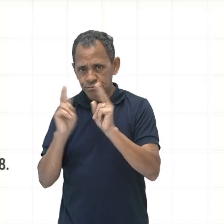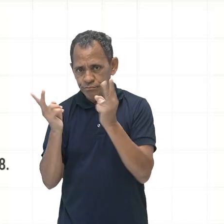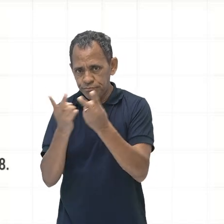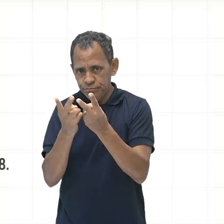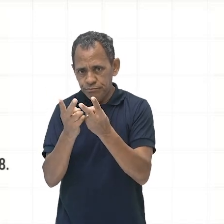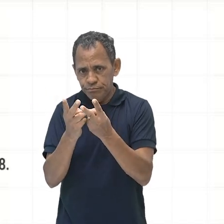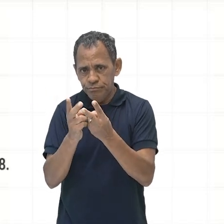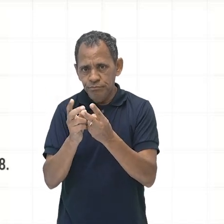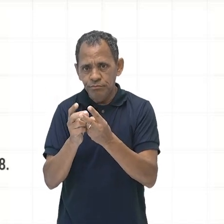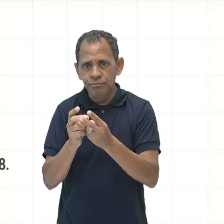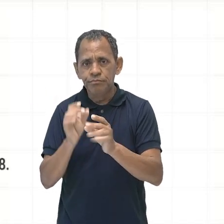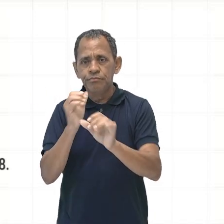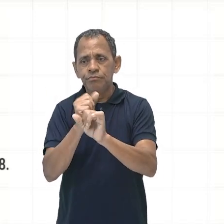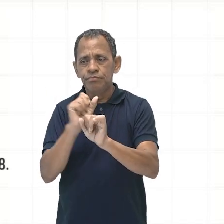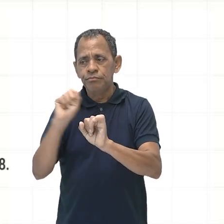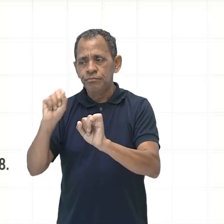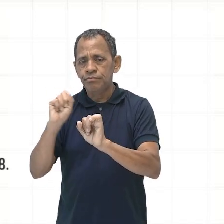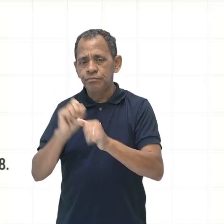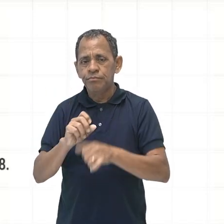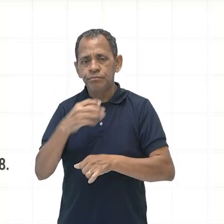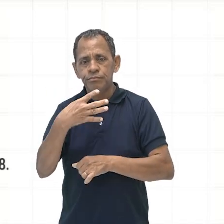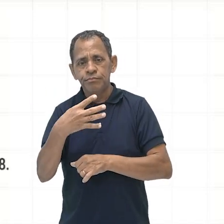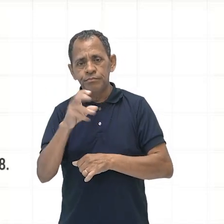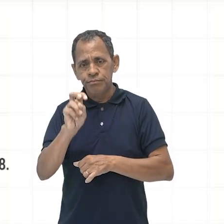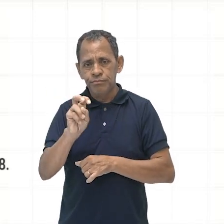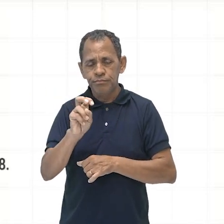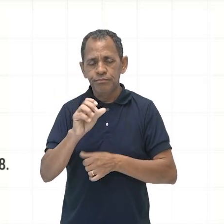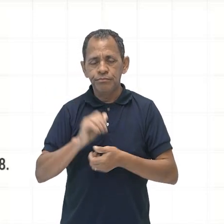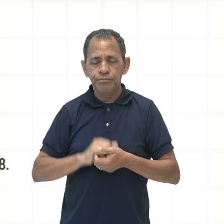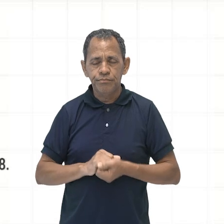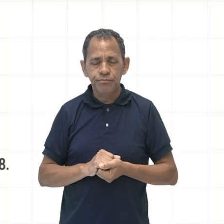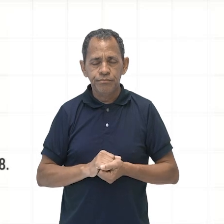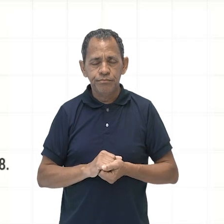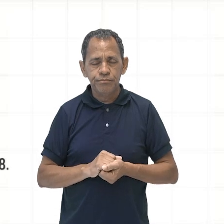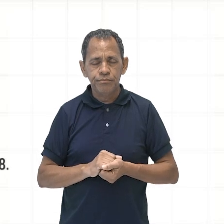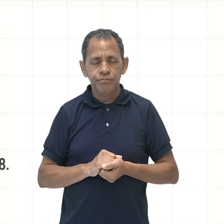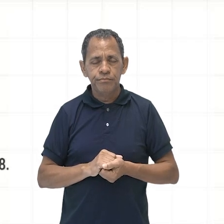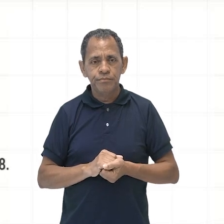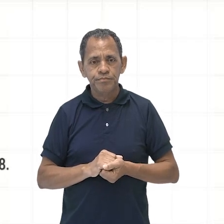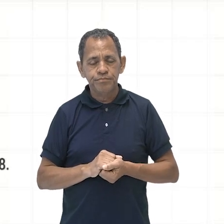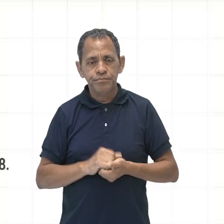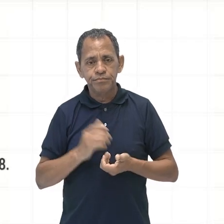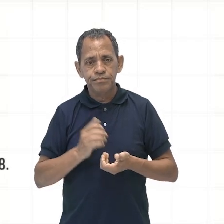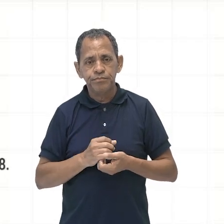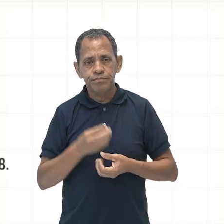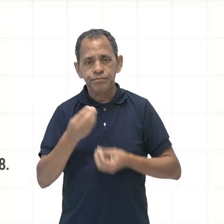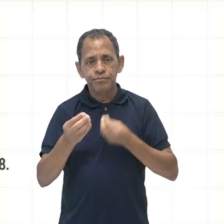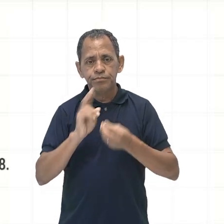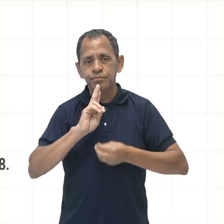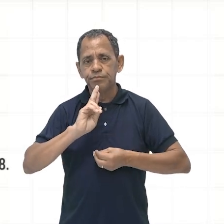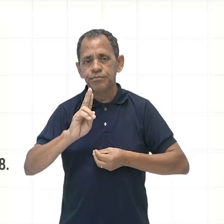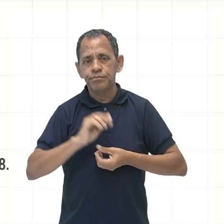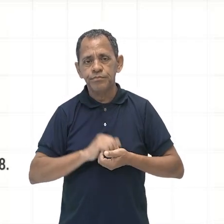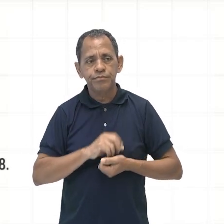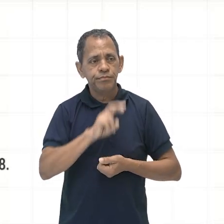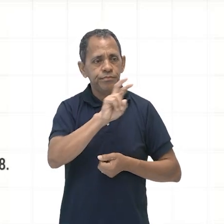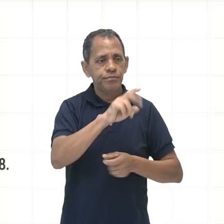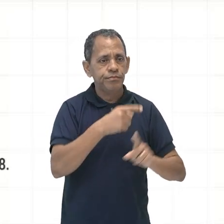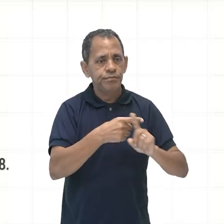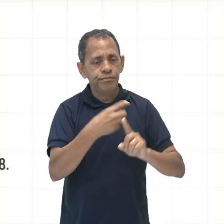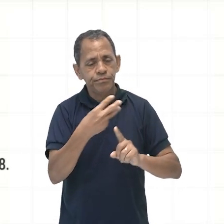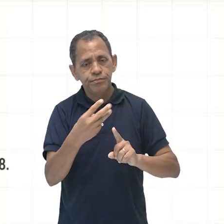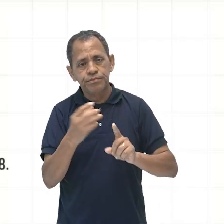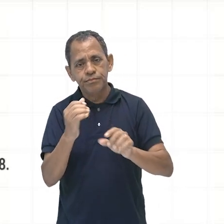o volume, ele falou que era 45. Então, vamos resolver o que dá para resolver. 5 vezes 3 é